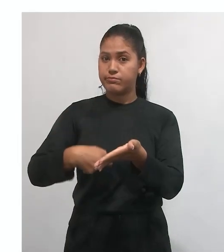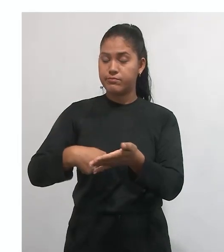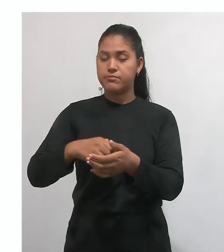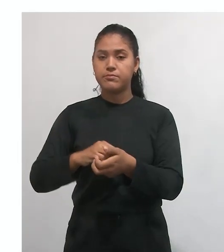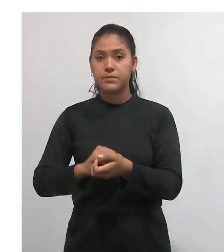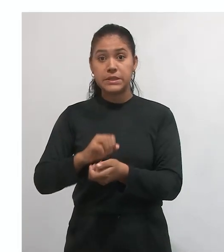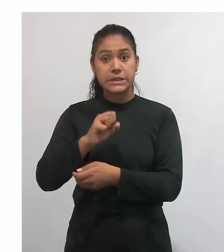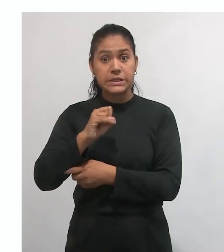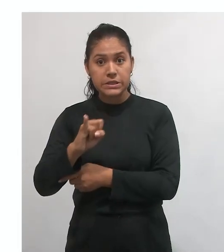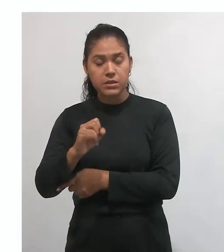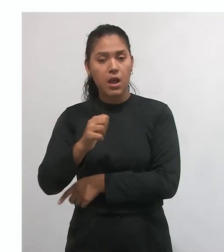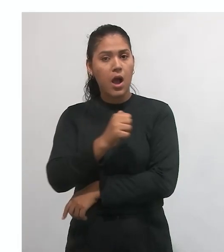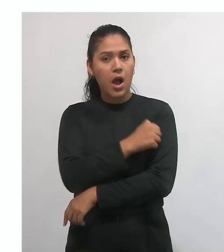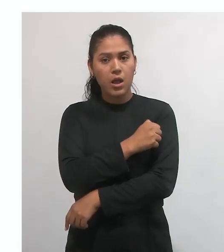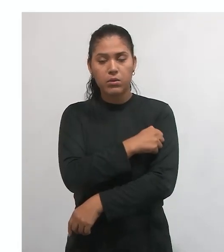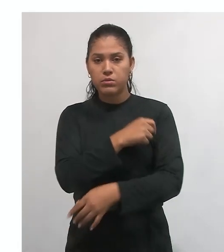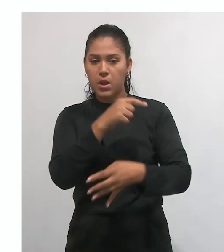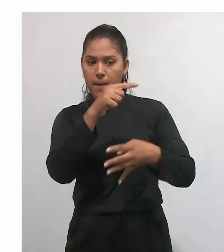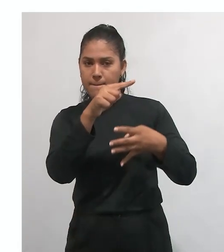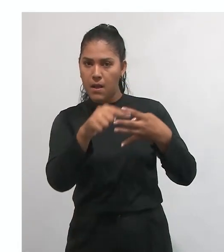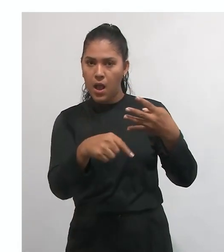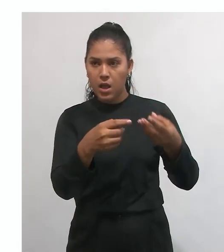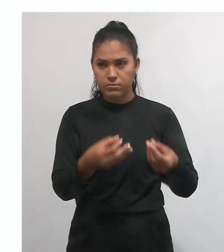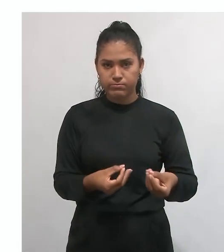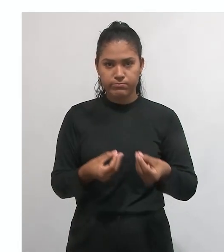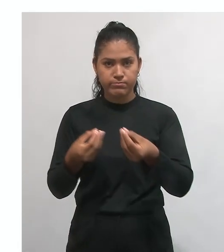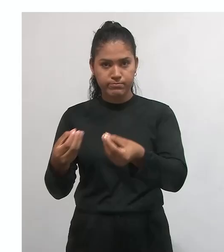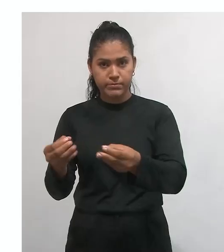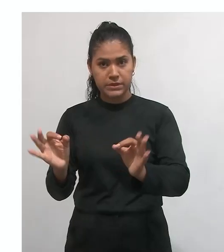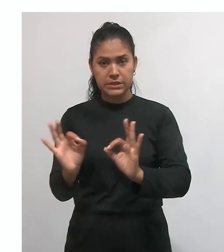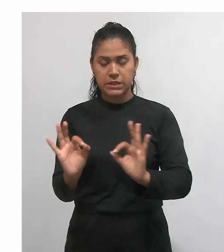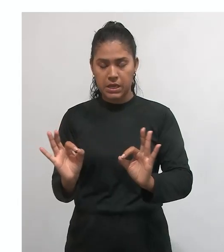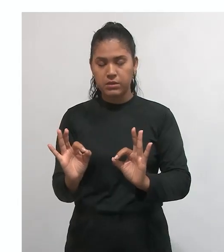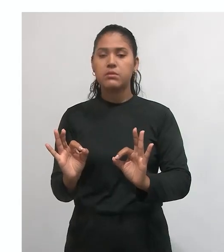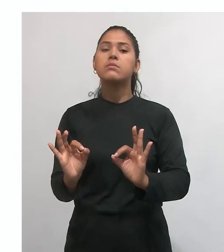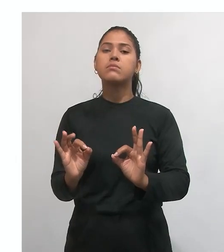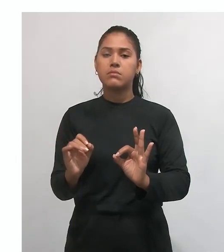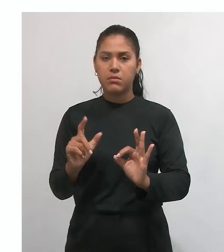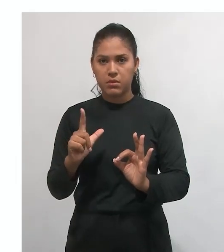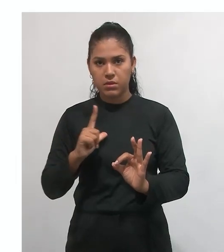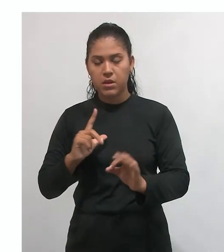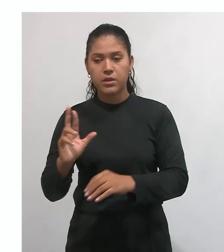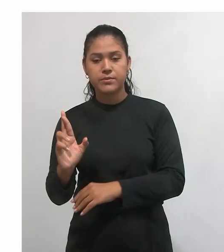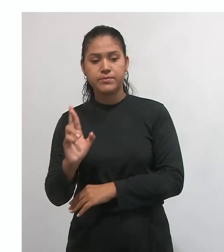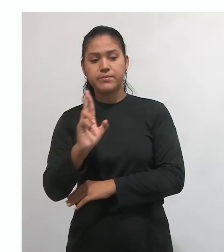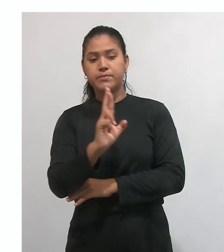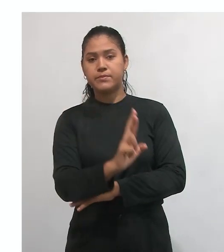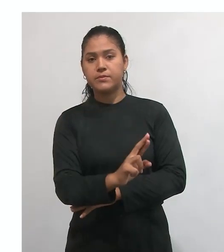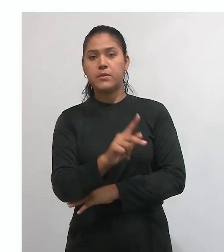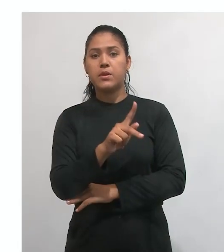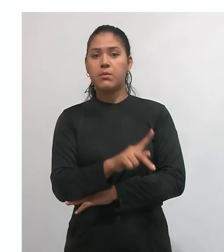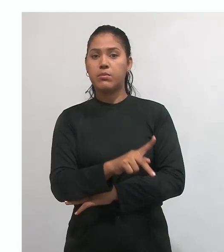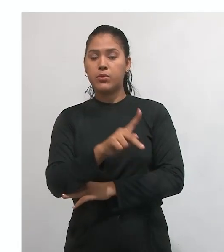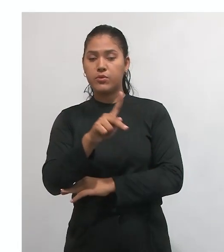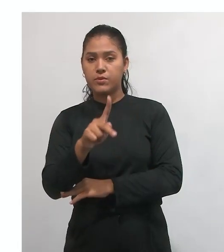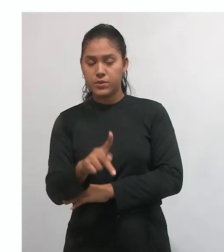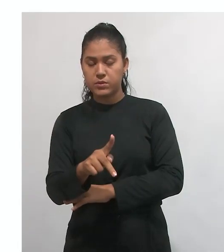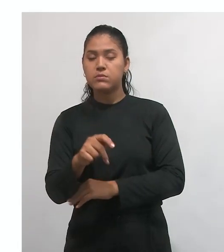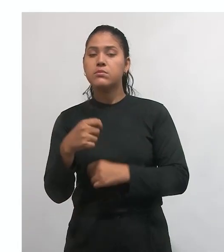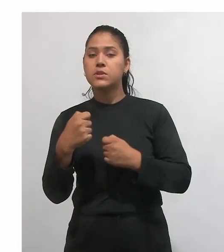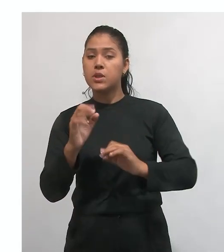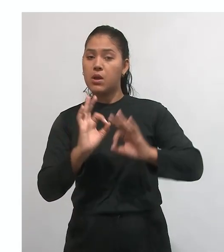não apresentarem esses documentos corretamente, eles terão um parecer do orientador que deverá fazer as